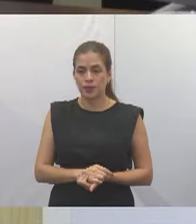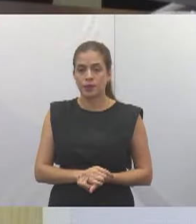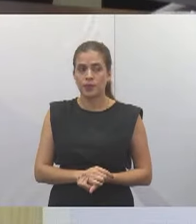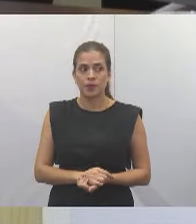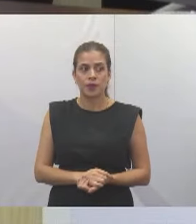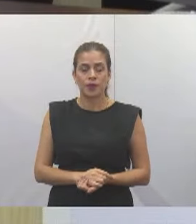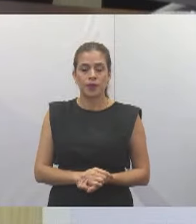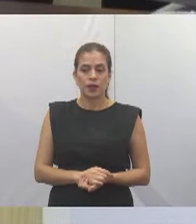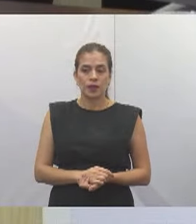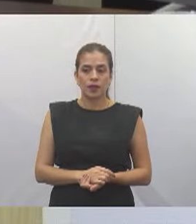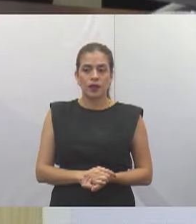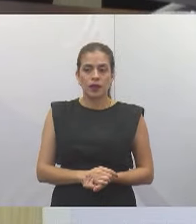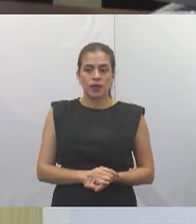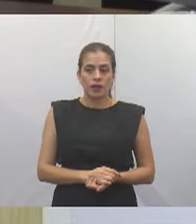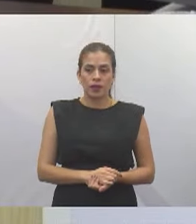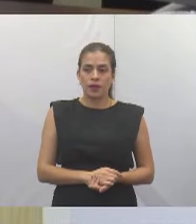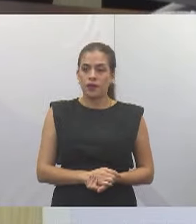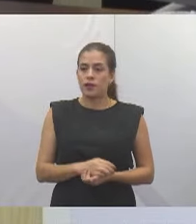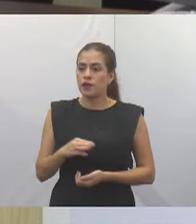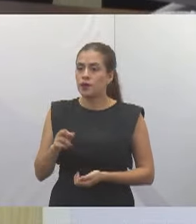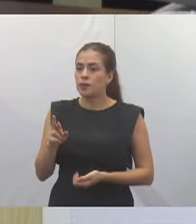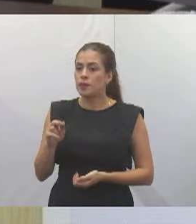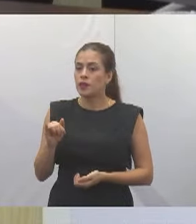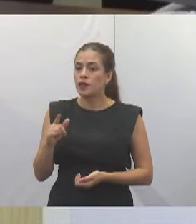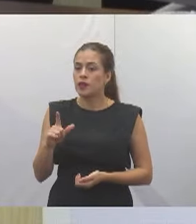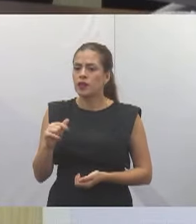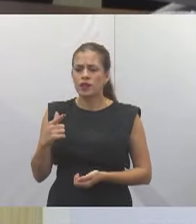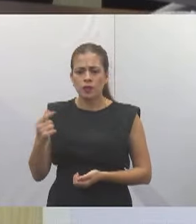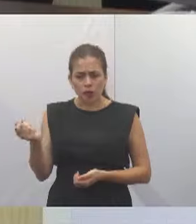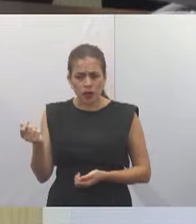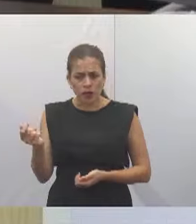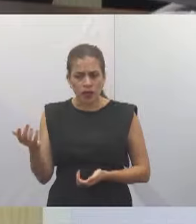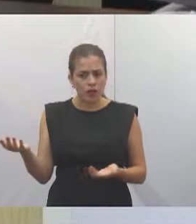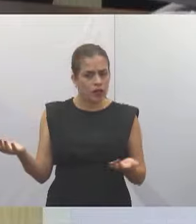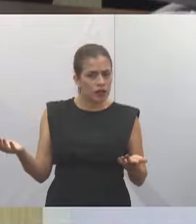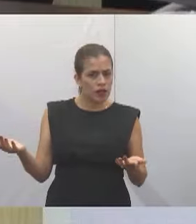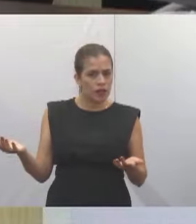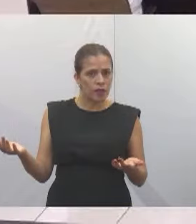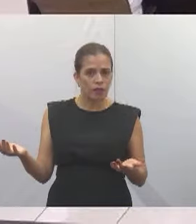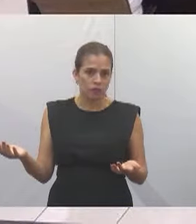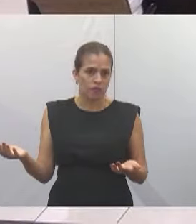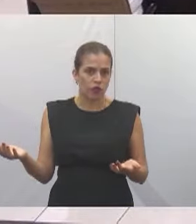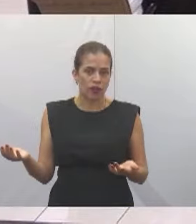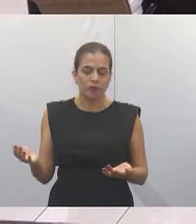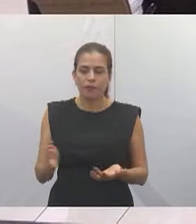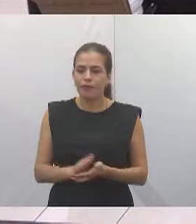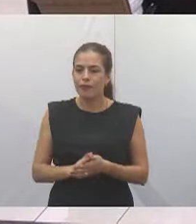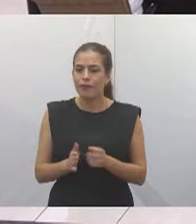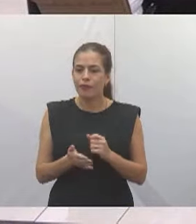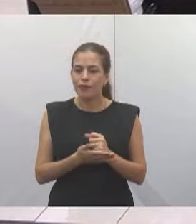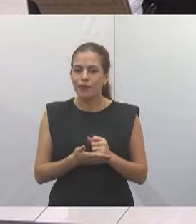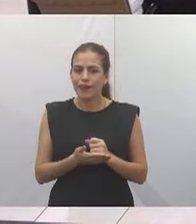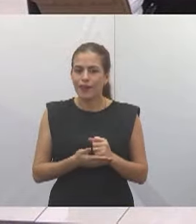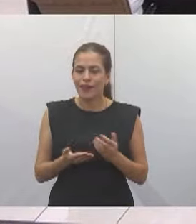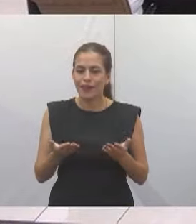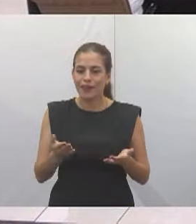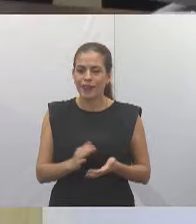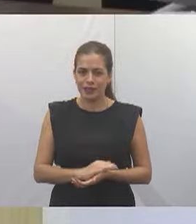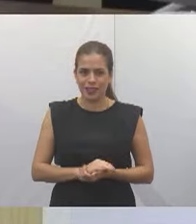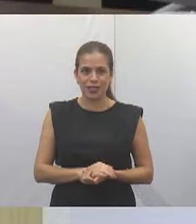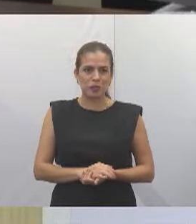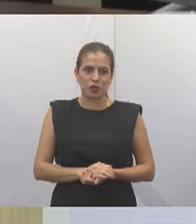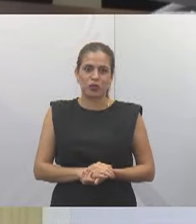A Marília, cadê ela? Foi embora? Mas basicamente é isso daí. Então, ela não vem aqui, mas